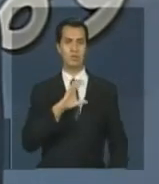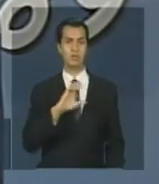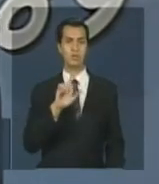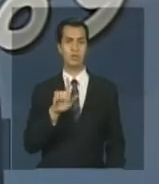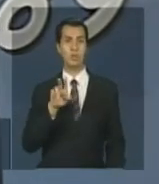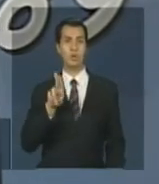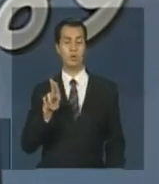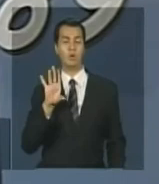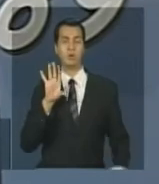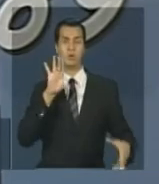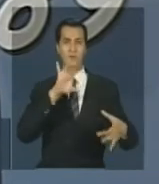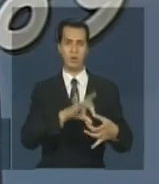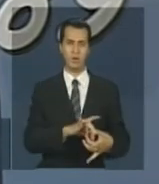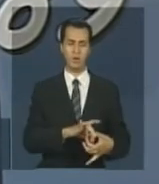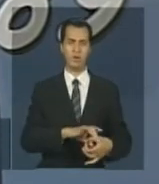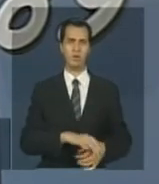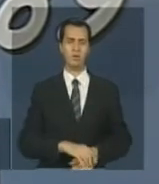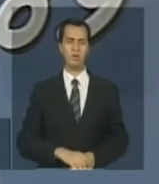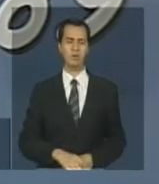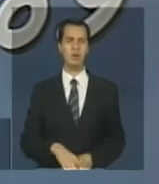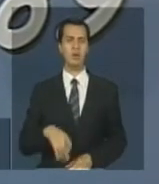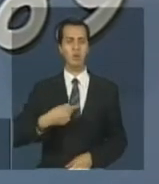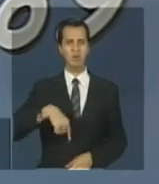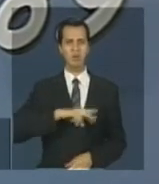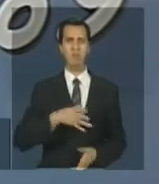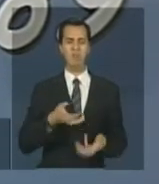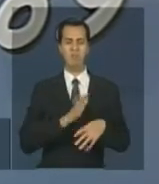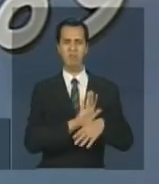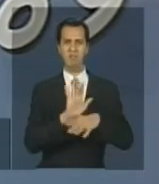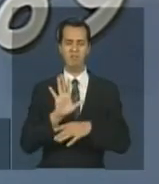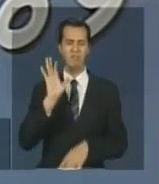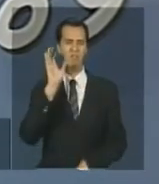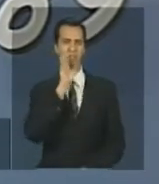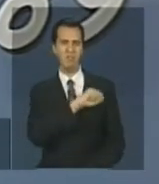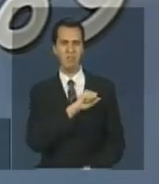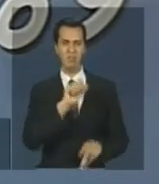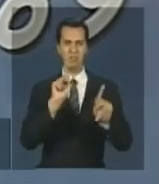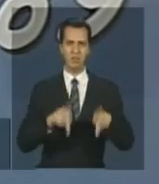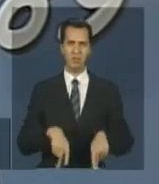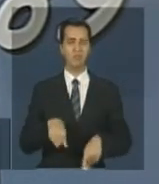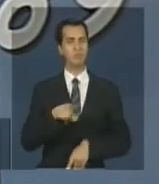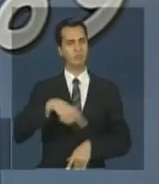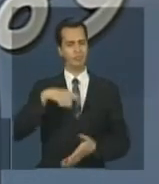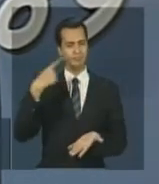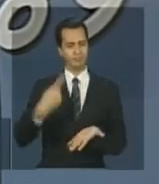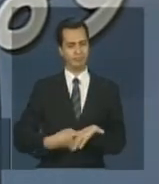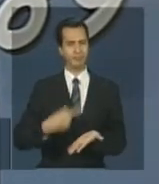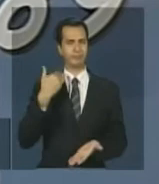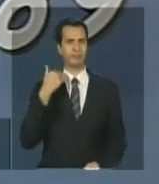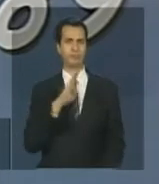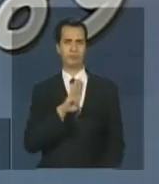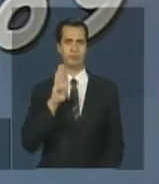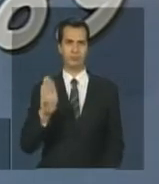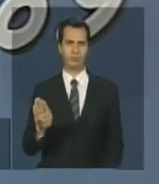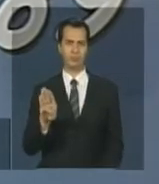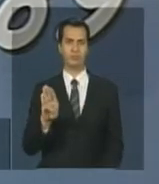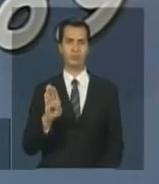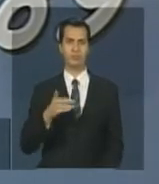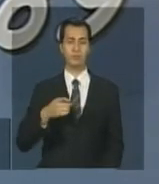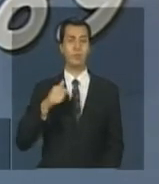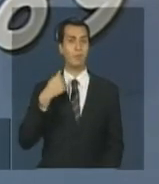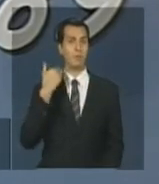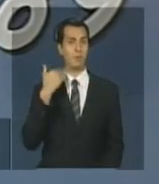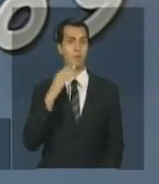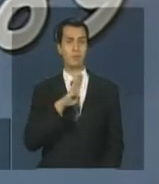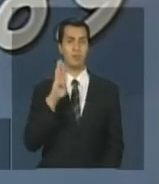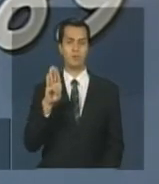Controladoria controladoria-geral da União levar isso de uma forma muito rápida Conte com este Banco do Brasil este banco que